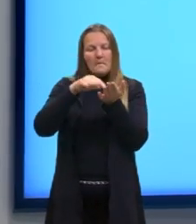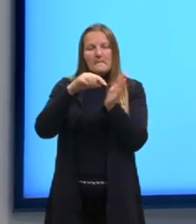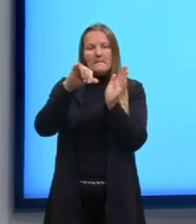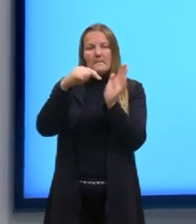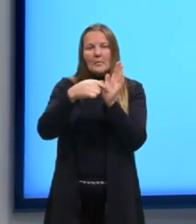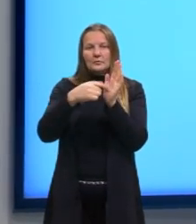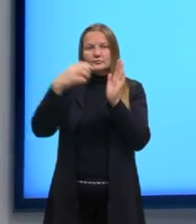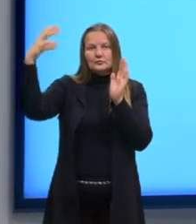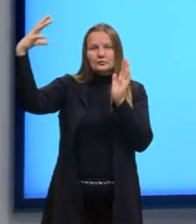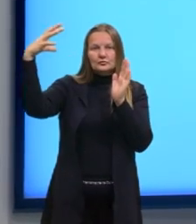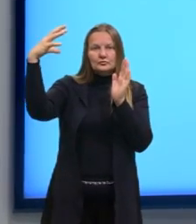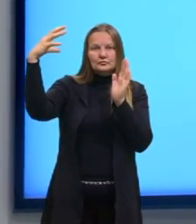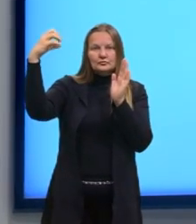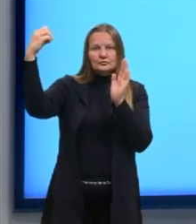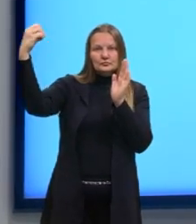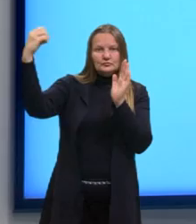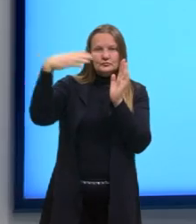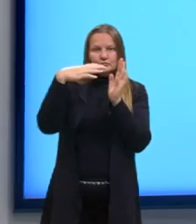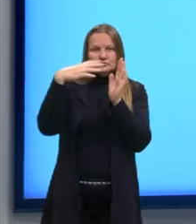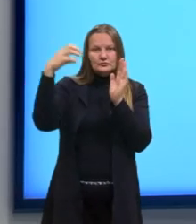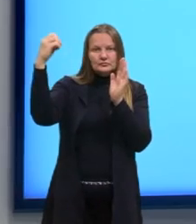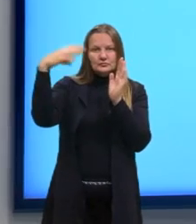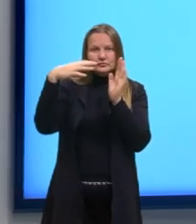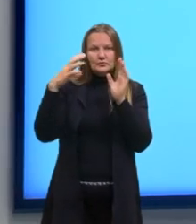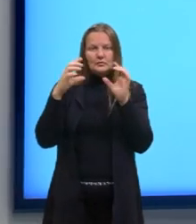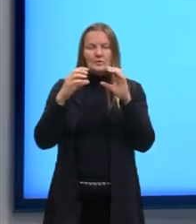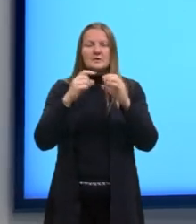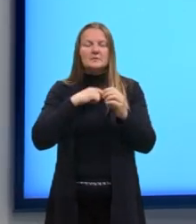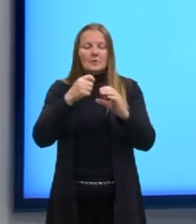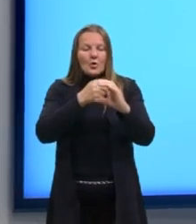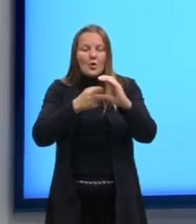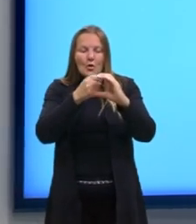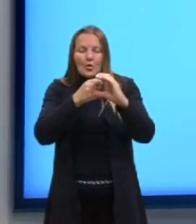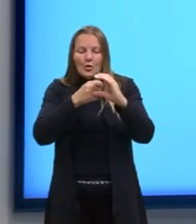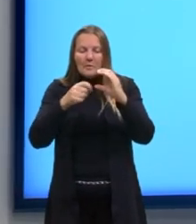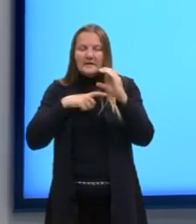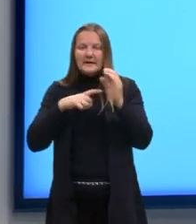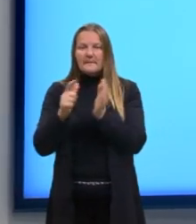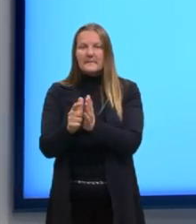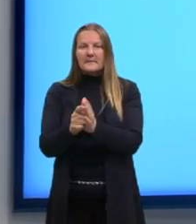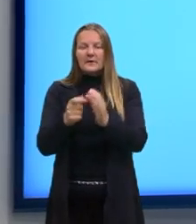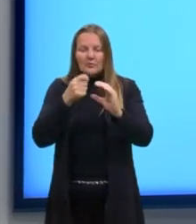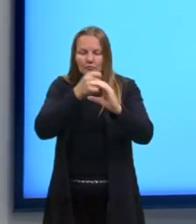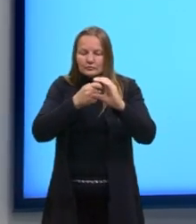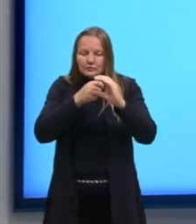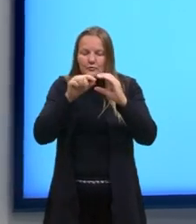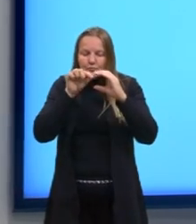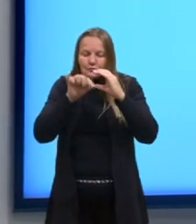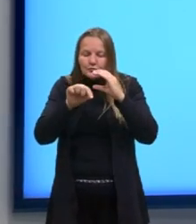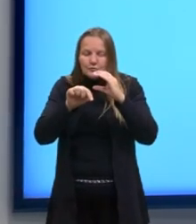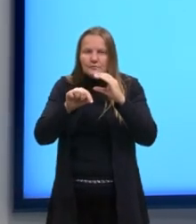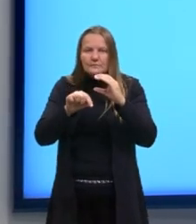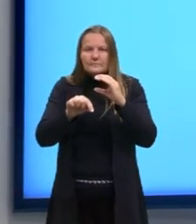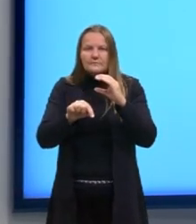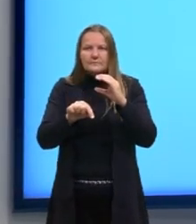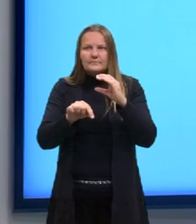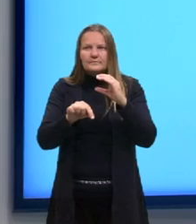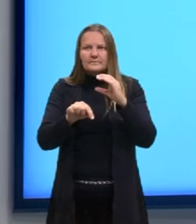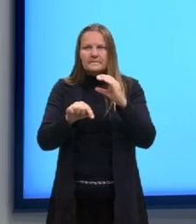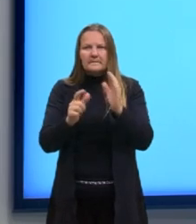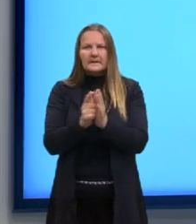determinado ponto se a gente pegar uma lupa e colocar no sol e tem um papel né a gente consegue verificar certinho